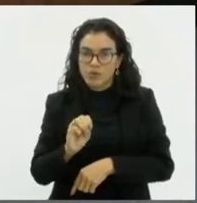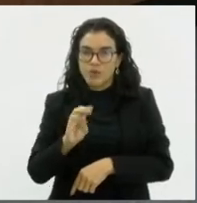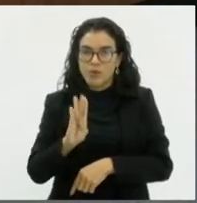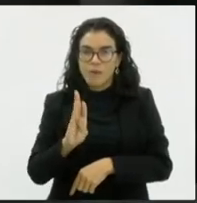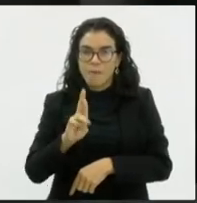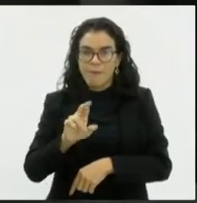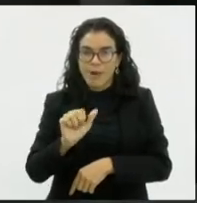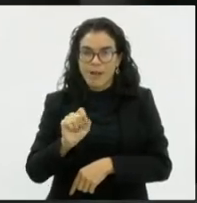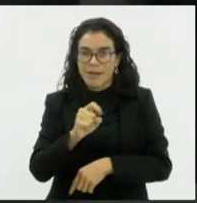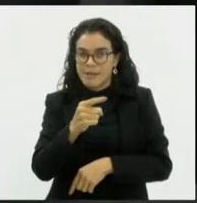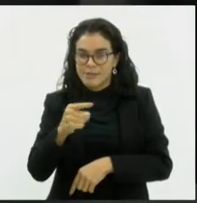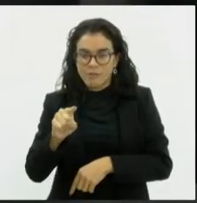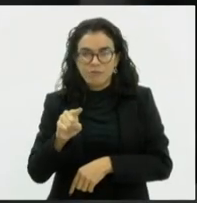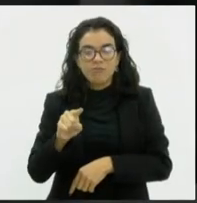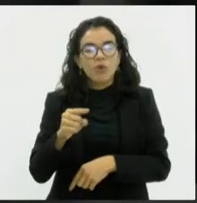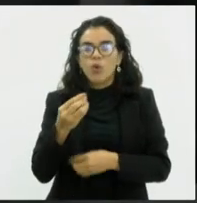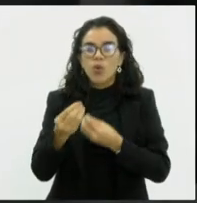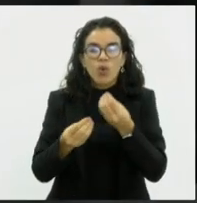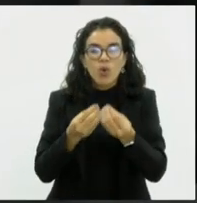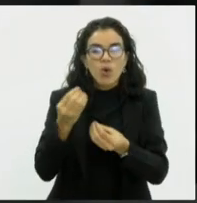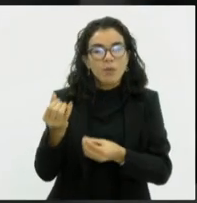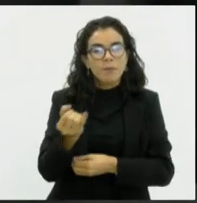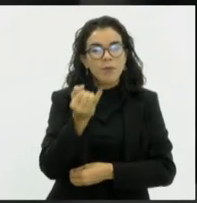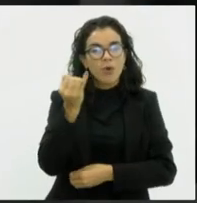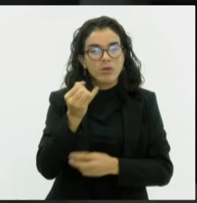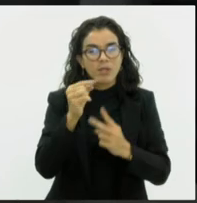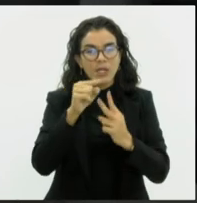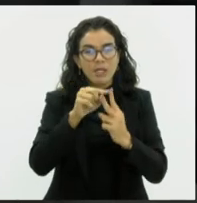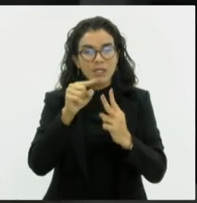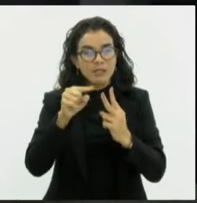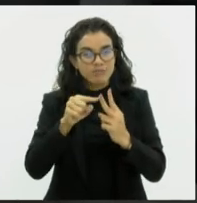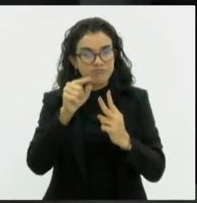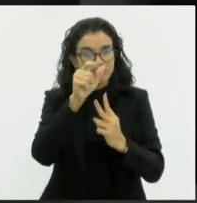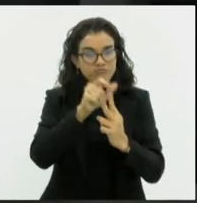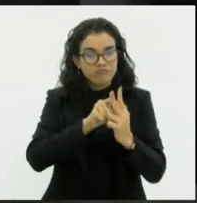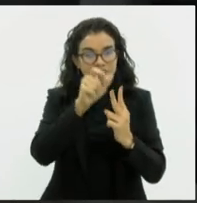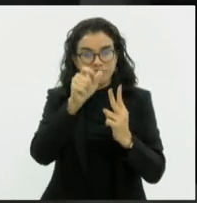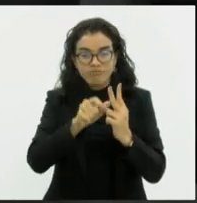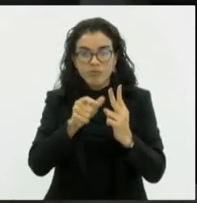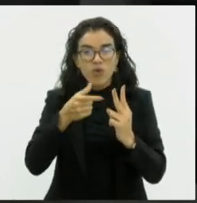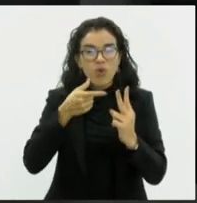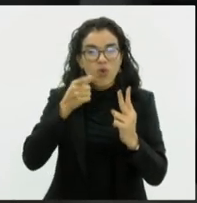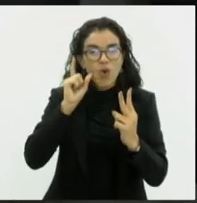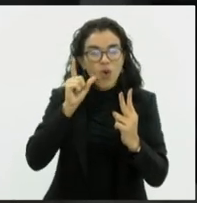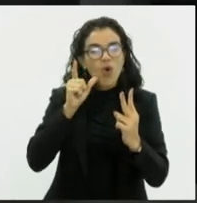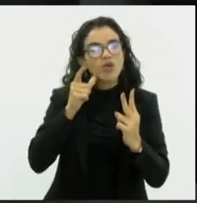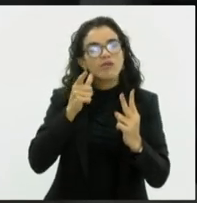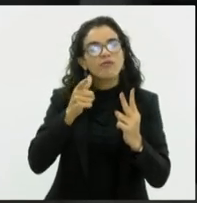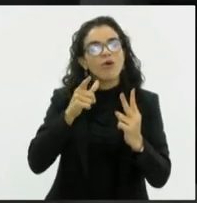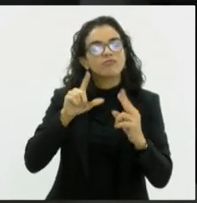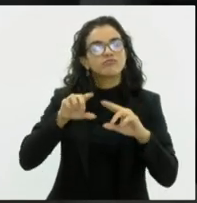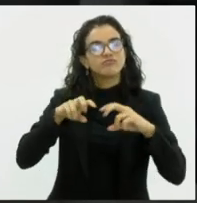importância delas no dia a dia, porque ontem nós fomos almoçar em família,